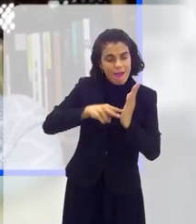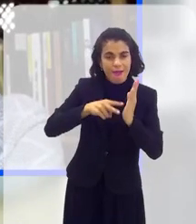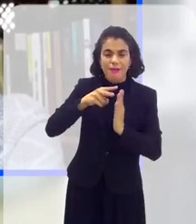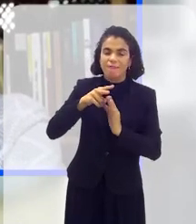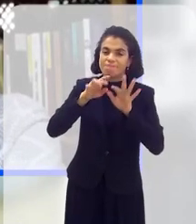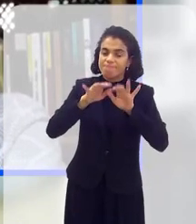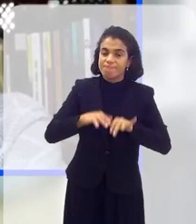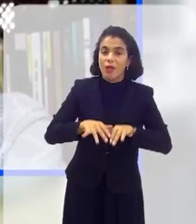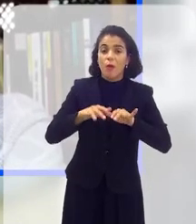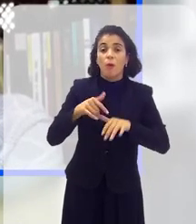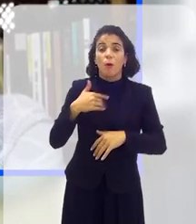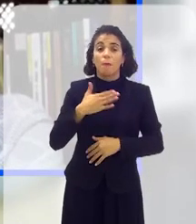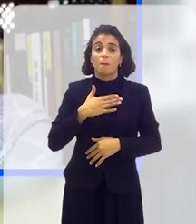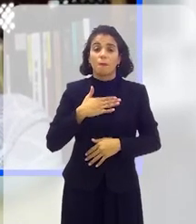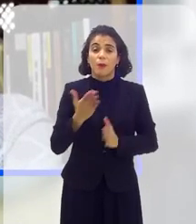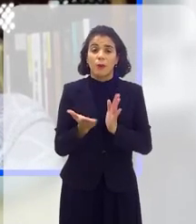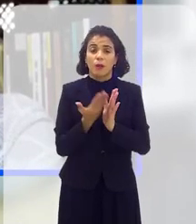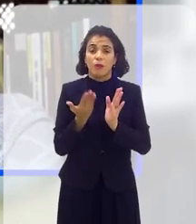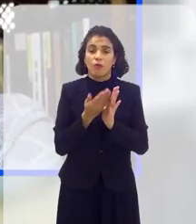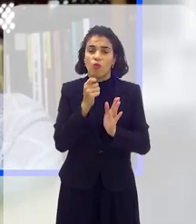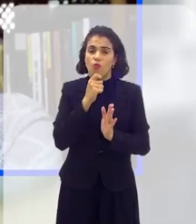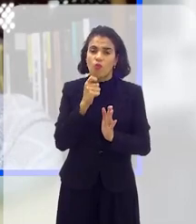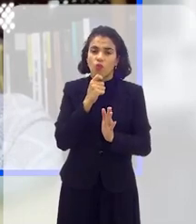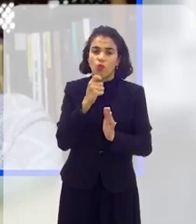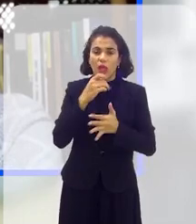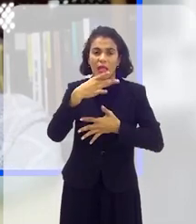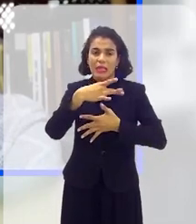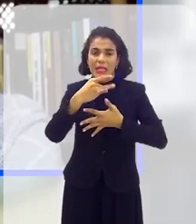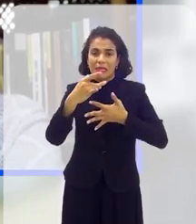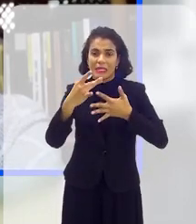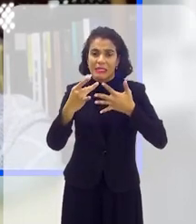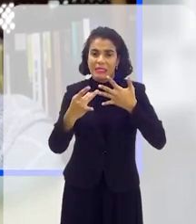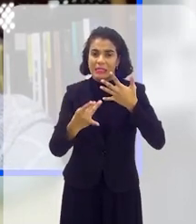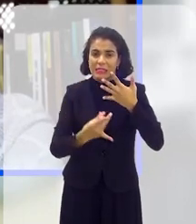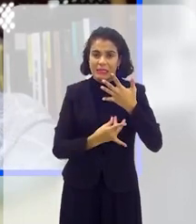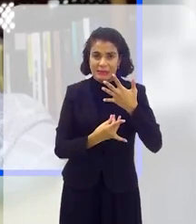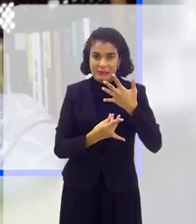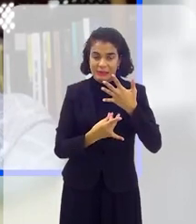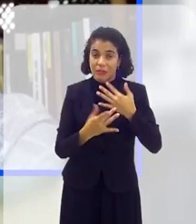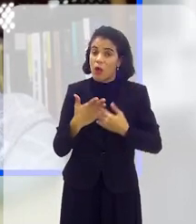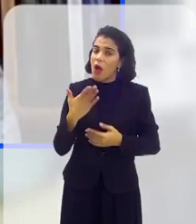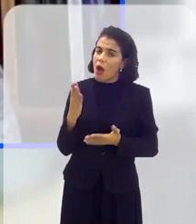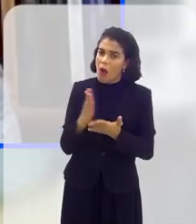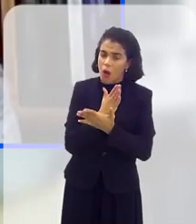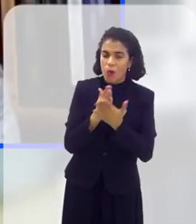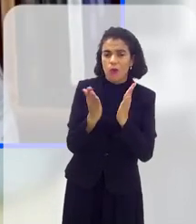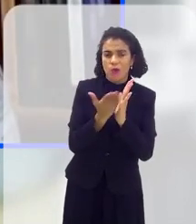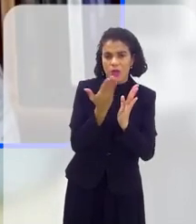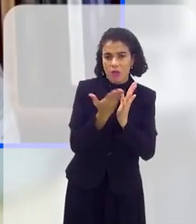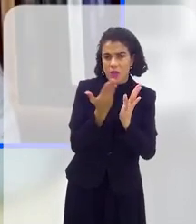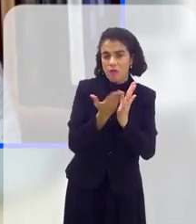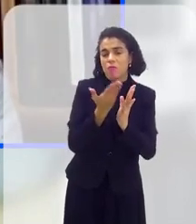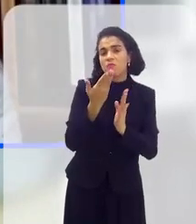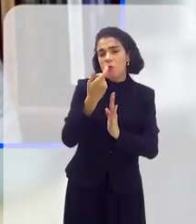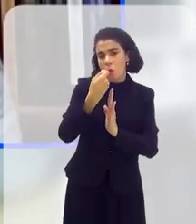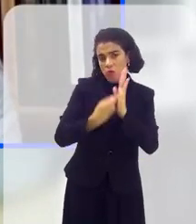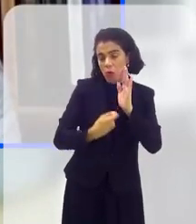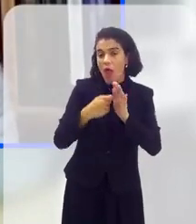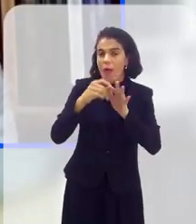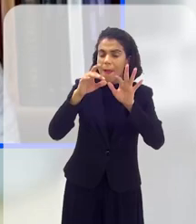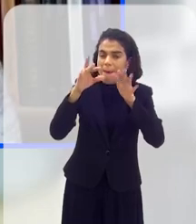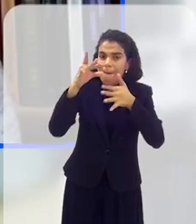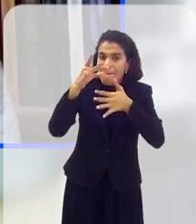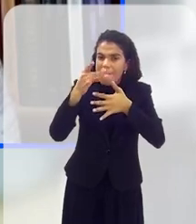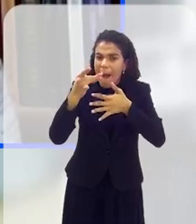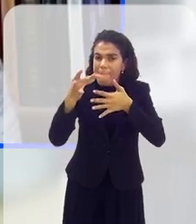poesia, gostar de ler e de escrever, os meus livros, eles não têm muita descrição. Então, tem livros que o